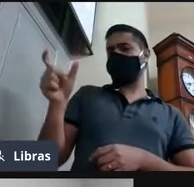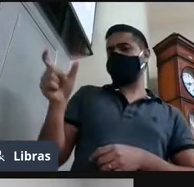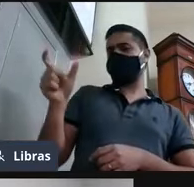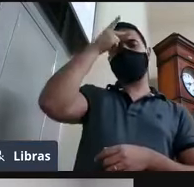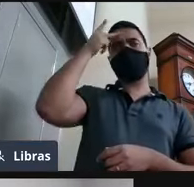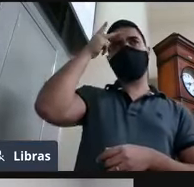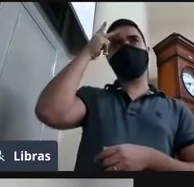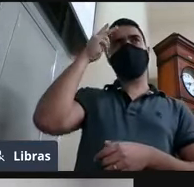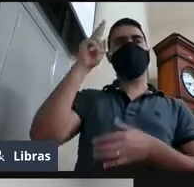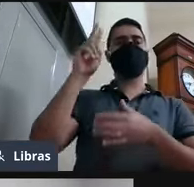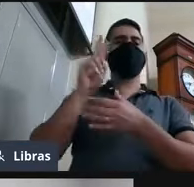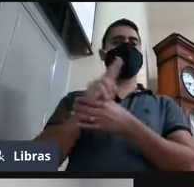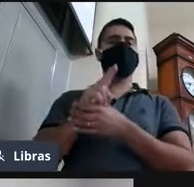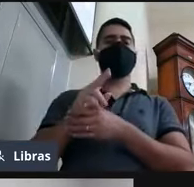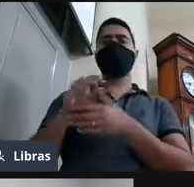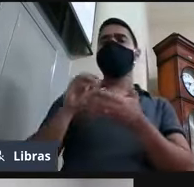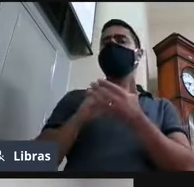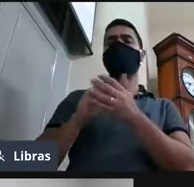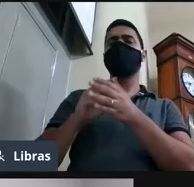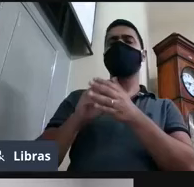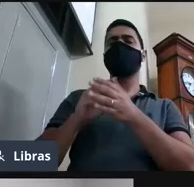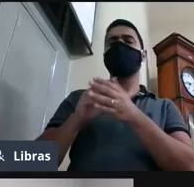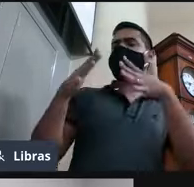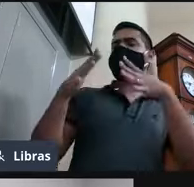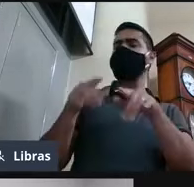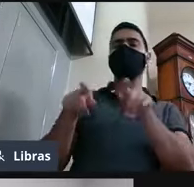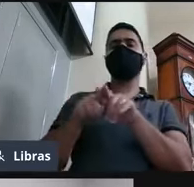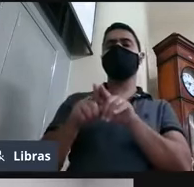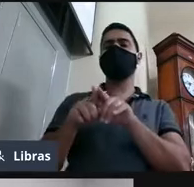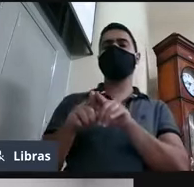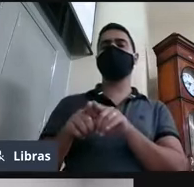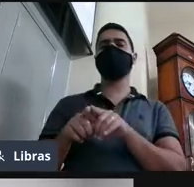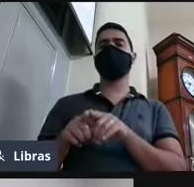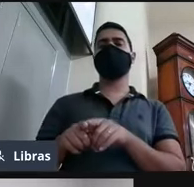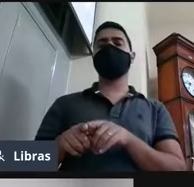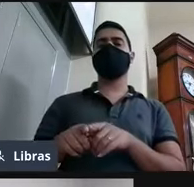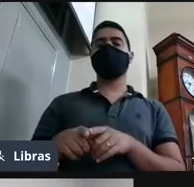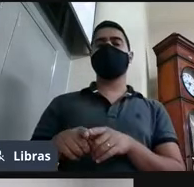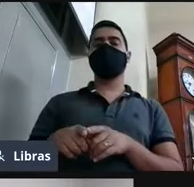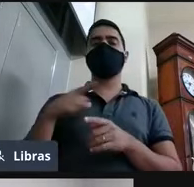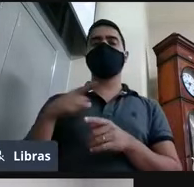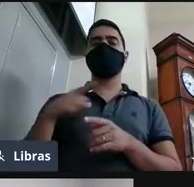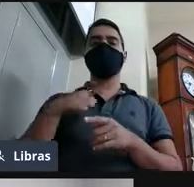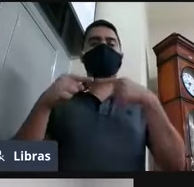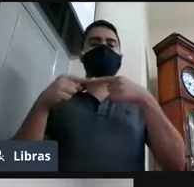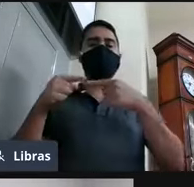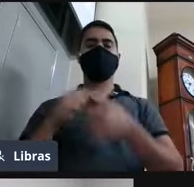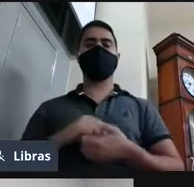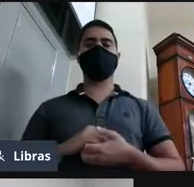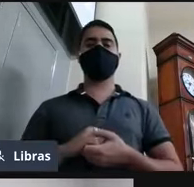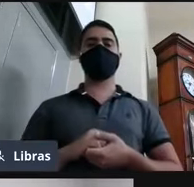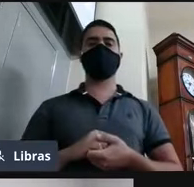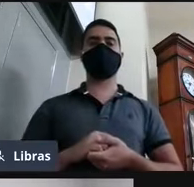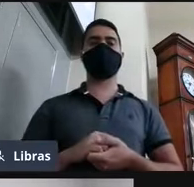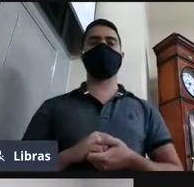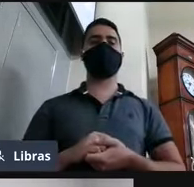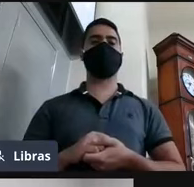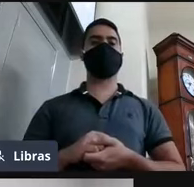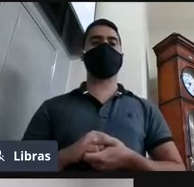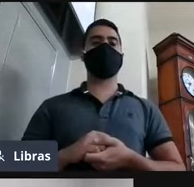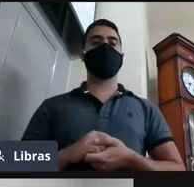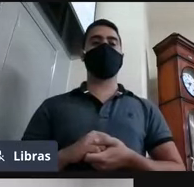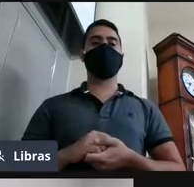demonstram preocupação com a desatenção dos princípios da legalidade, moralidade e impessoalidade para, afinal, apresentar o pleito. Inicialmente, insta a